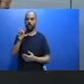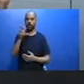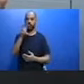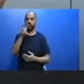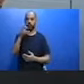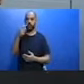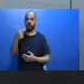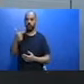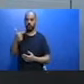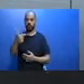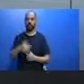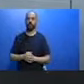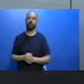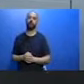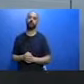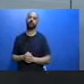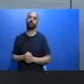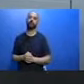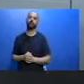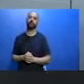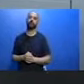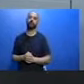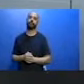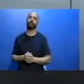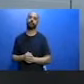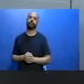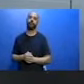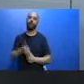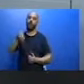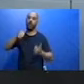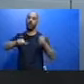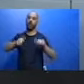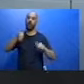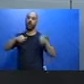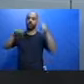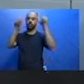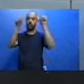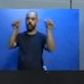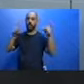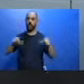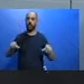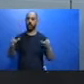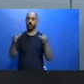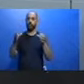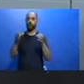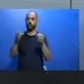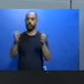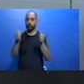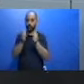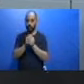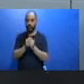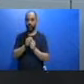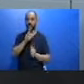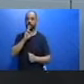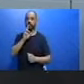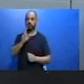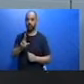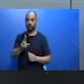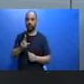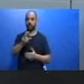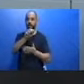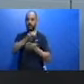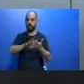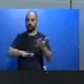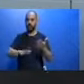52 é mas ela me analisamos cartazes juntos e respondemos atividades